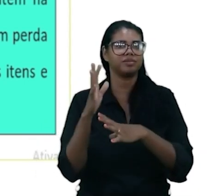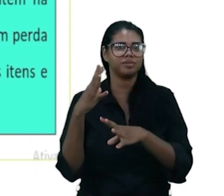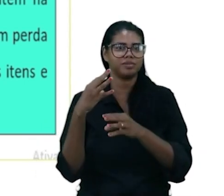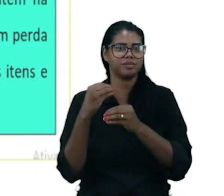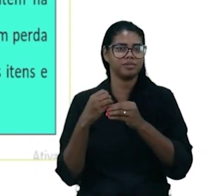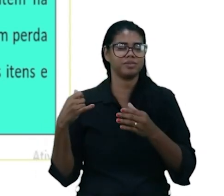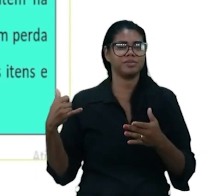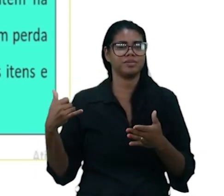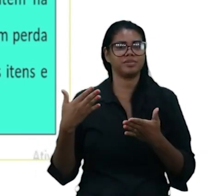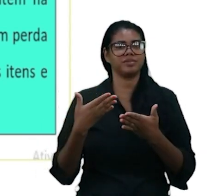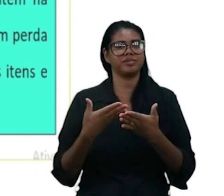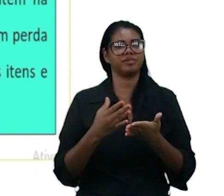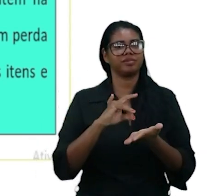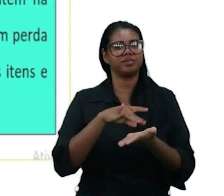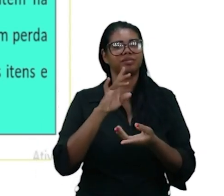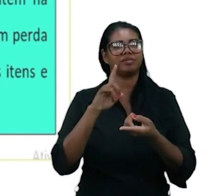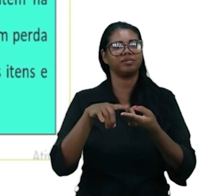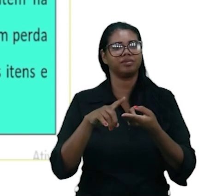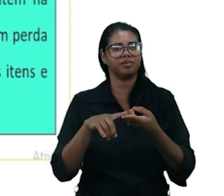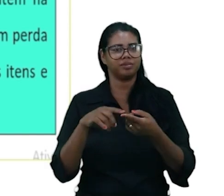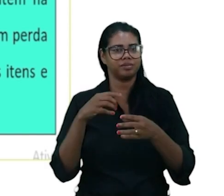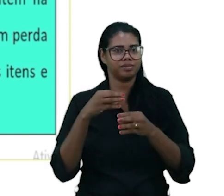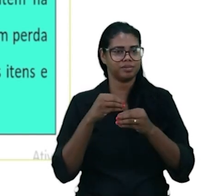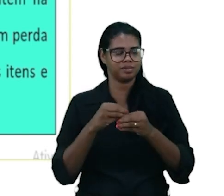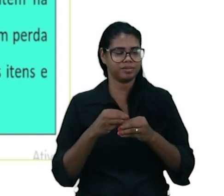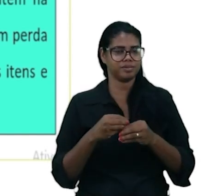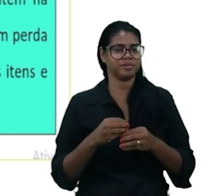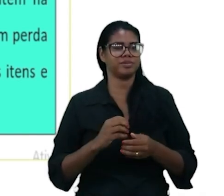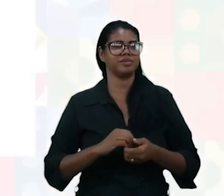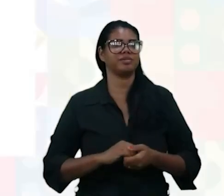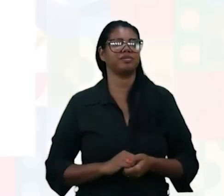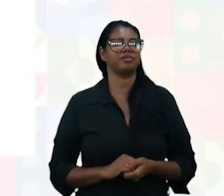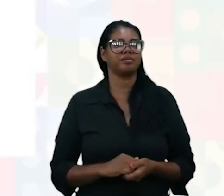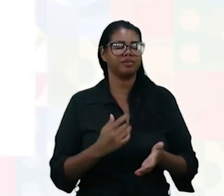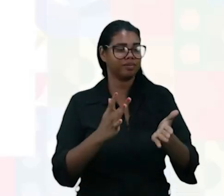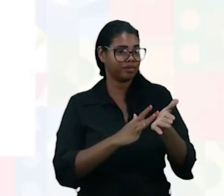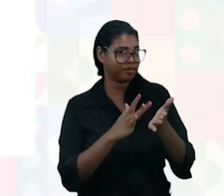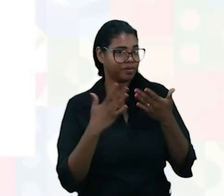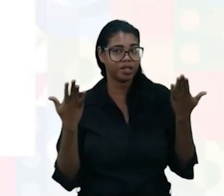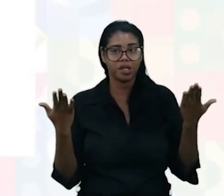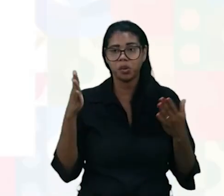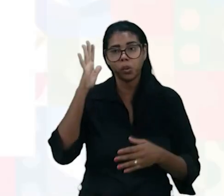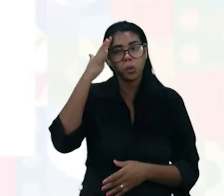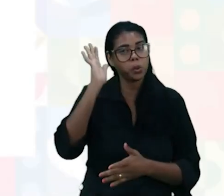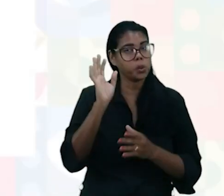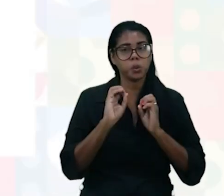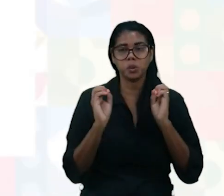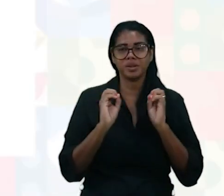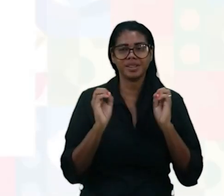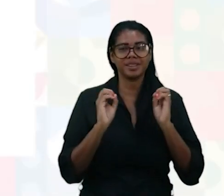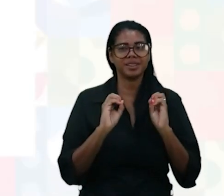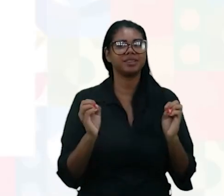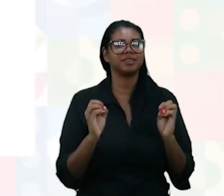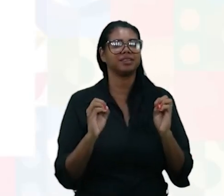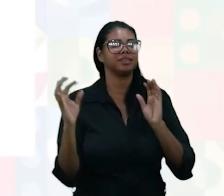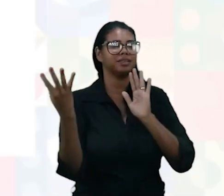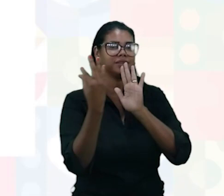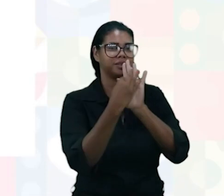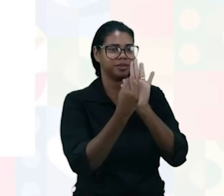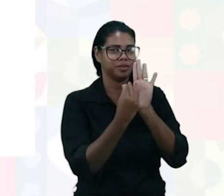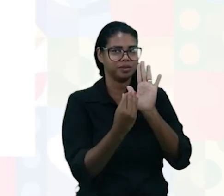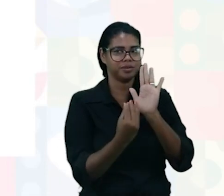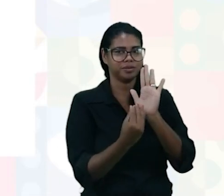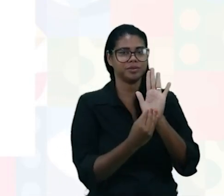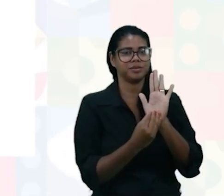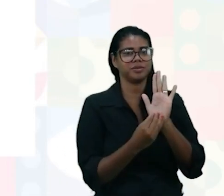permitir individualizar os itens, né, dessas obras. Aí, nossa, professora, não entendi nada. Quando a gente coloca, né, o sobrenome